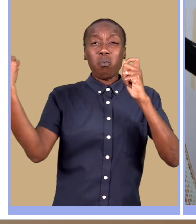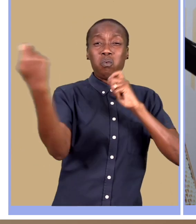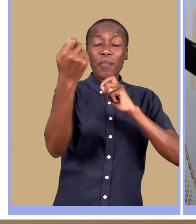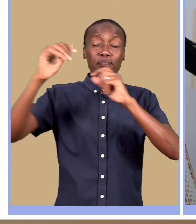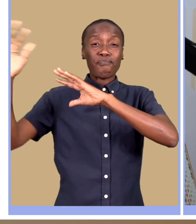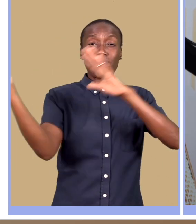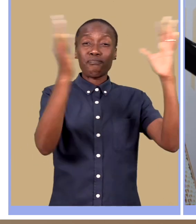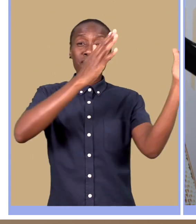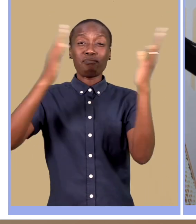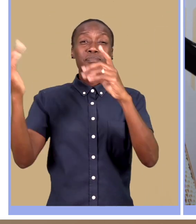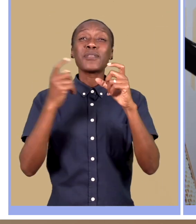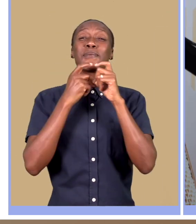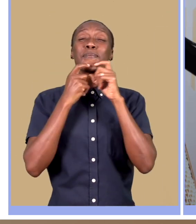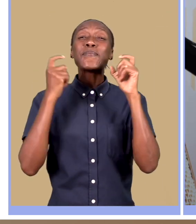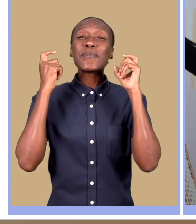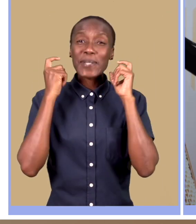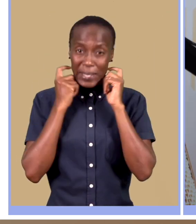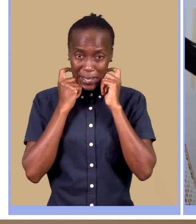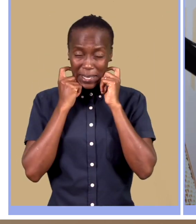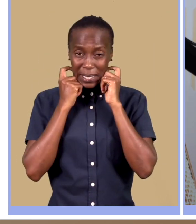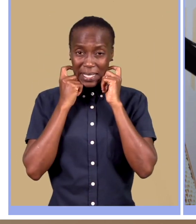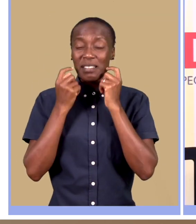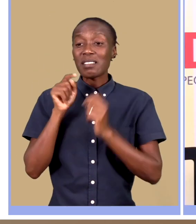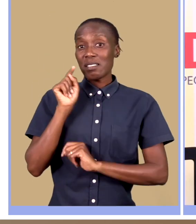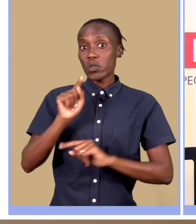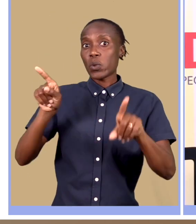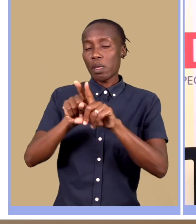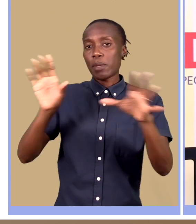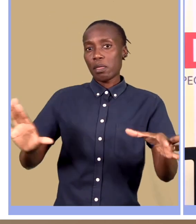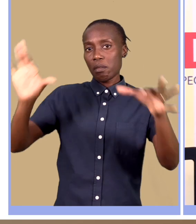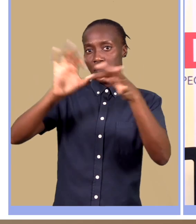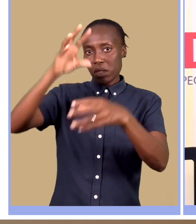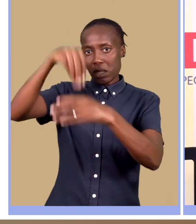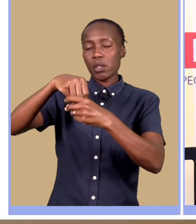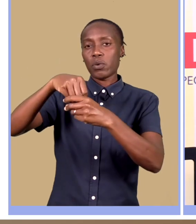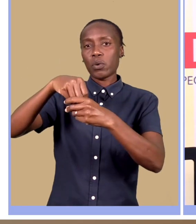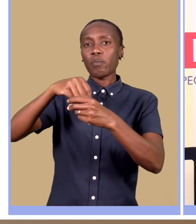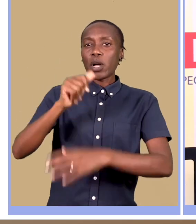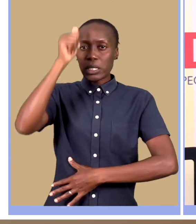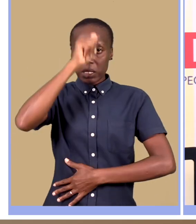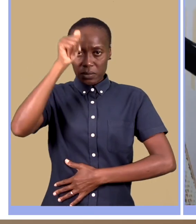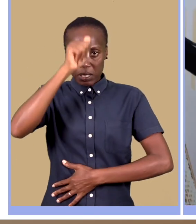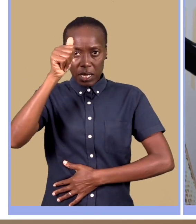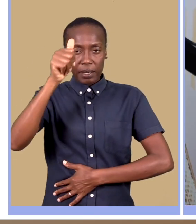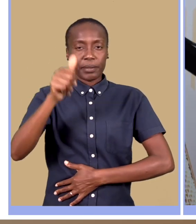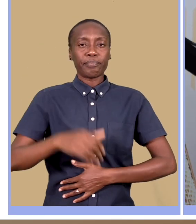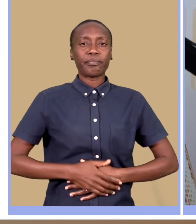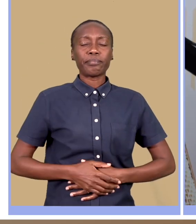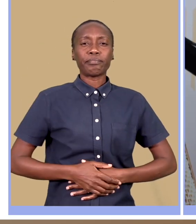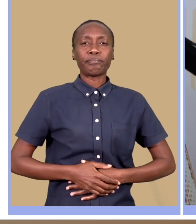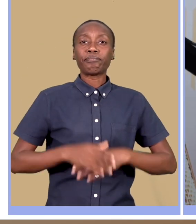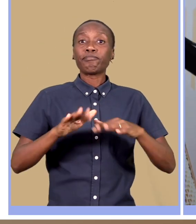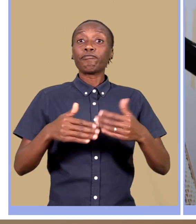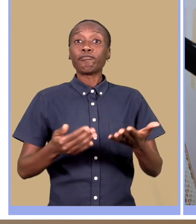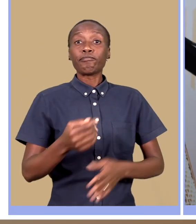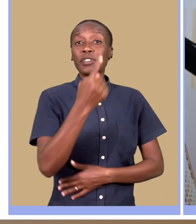climáticas em Moçambique é relativamente recente, pelo menos ao nível da academia. Exatamente. E, portanto, por exemplo, eu posso